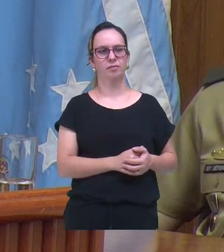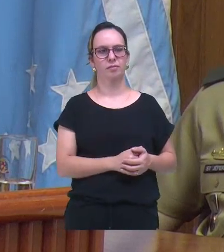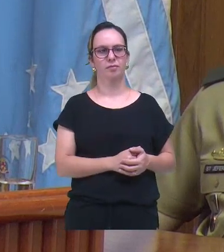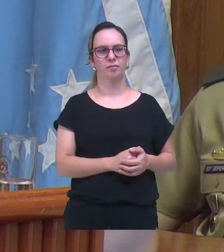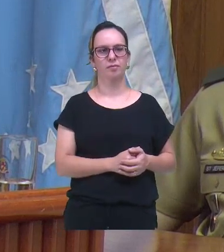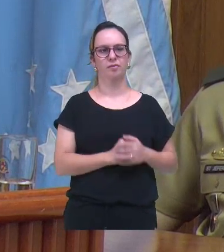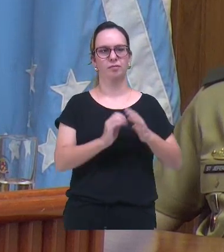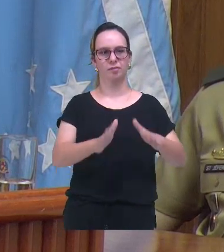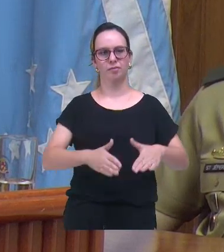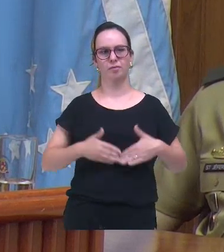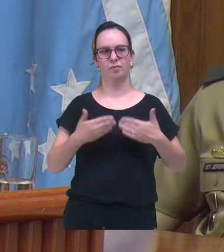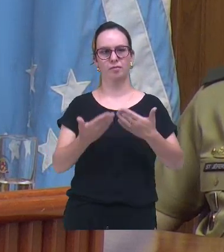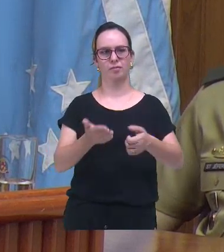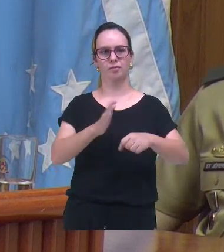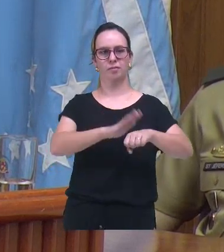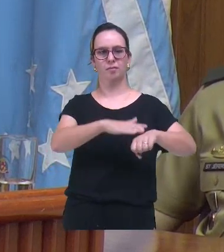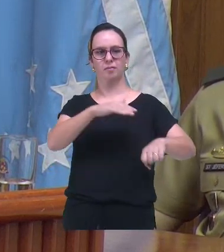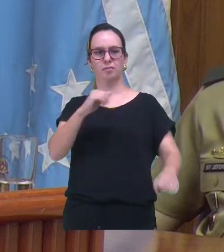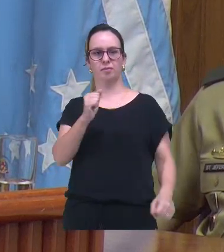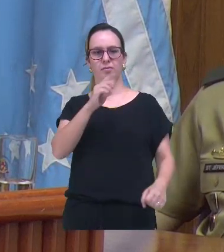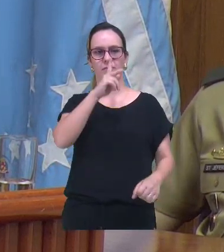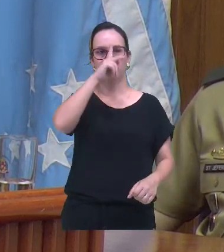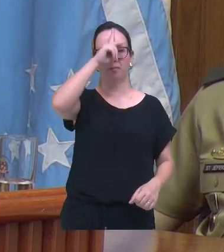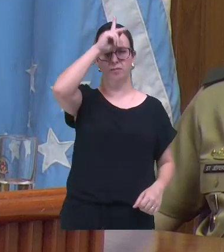para dar mais combustível.